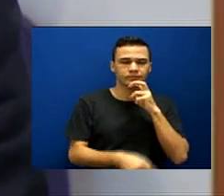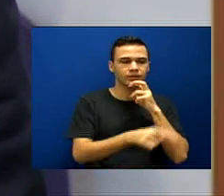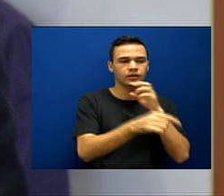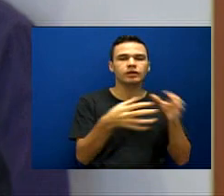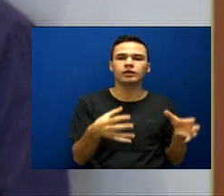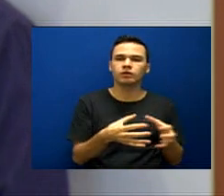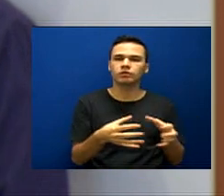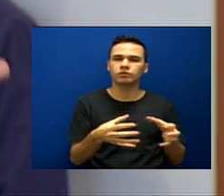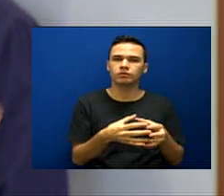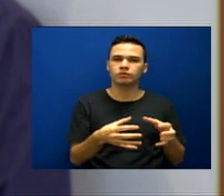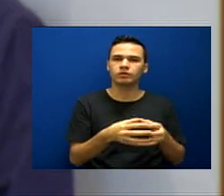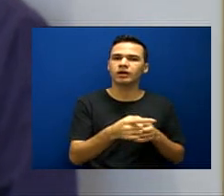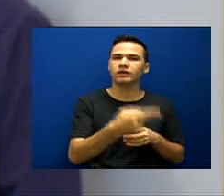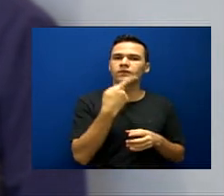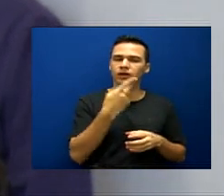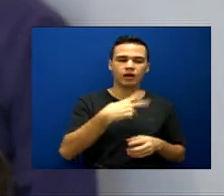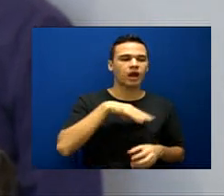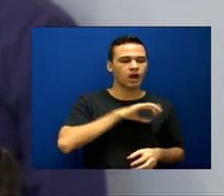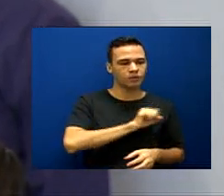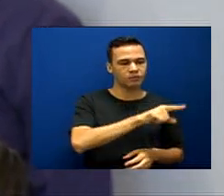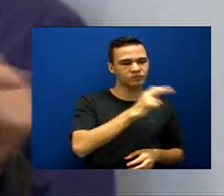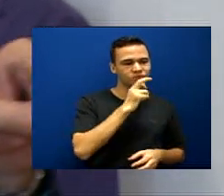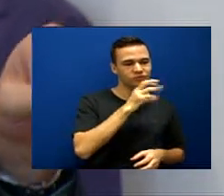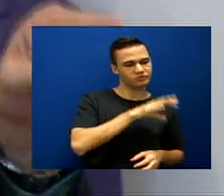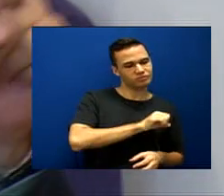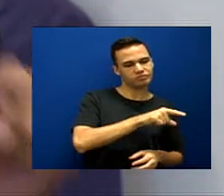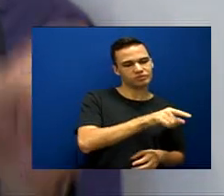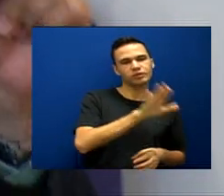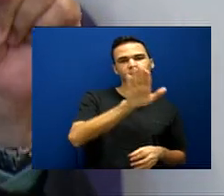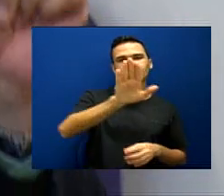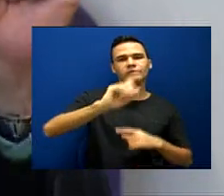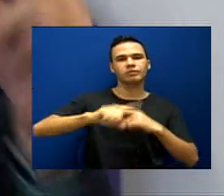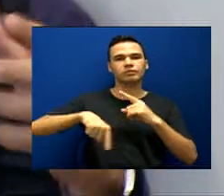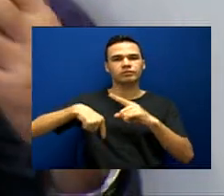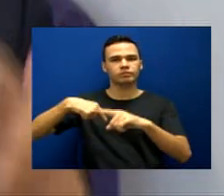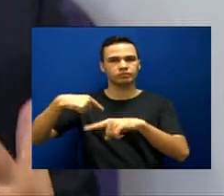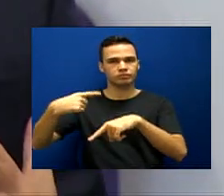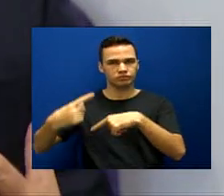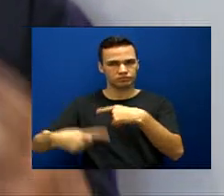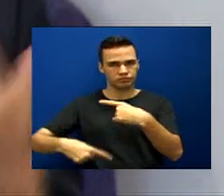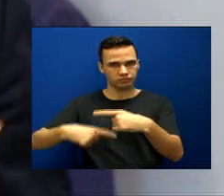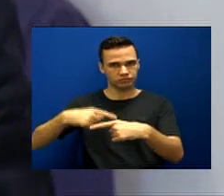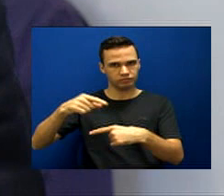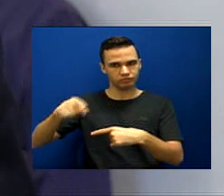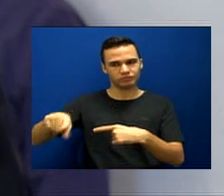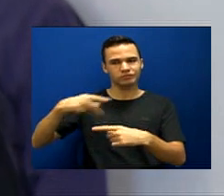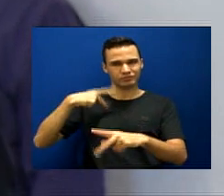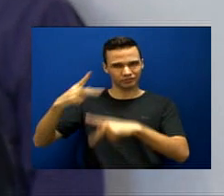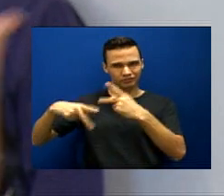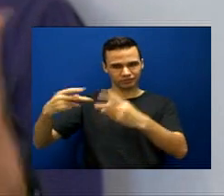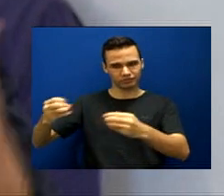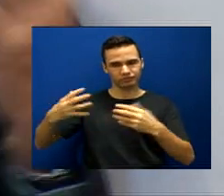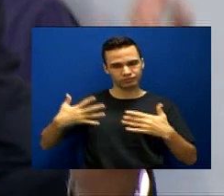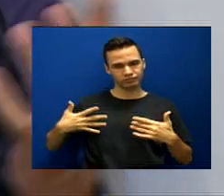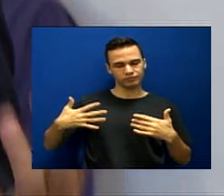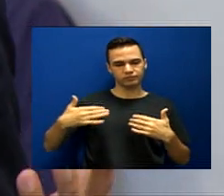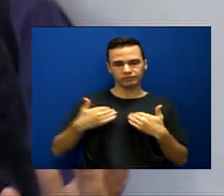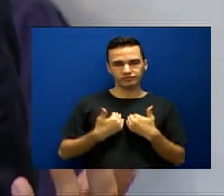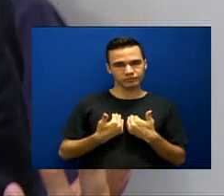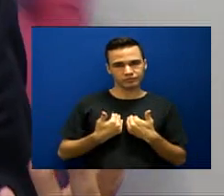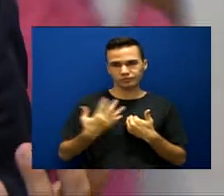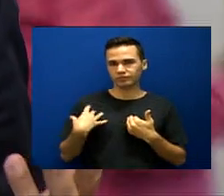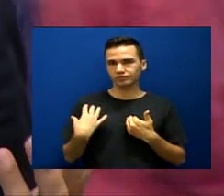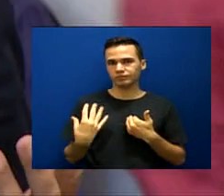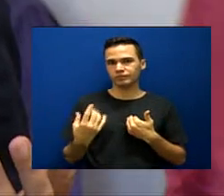pessoas que dizem que amam Sorocaba, mas na hora de receber um presente, eles dão